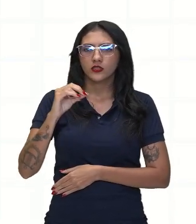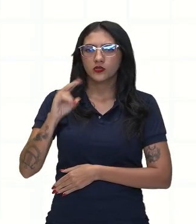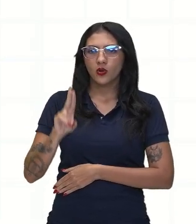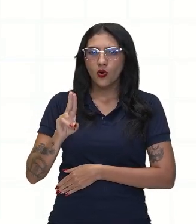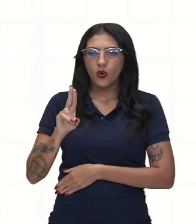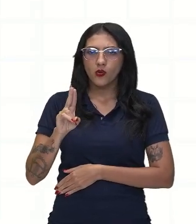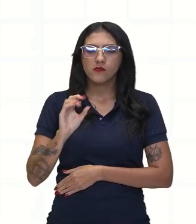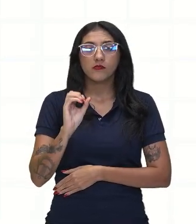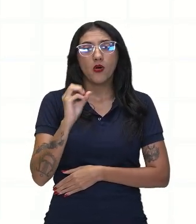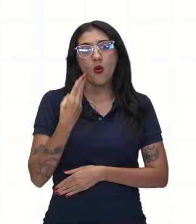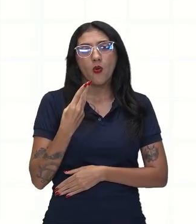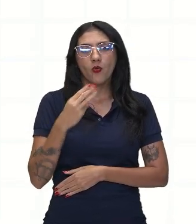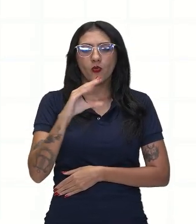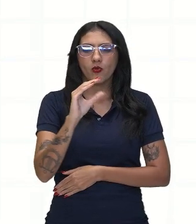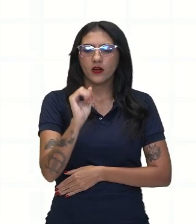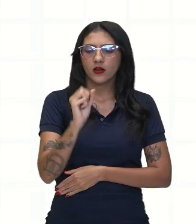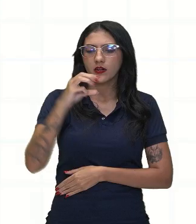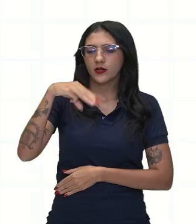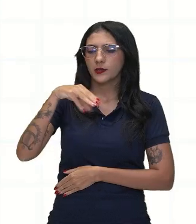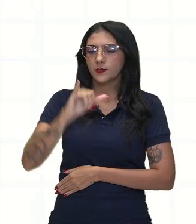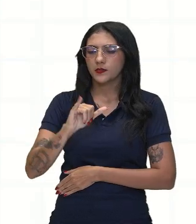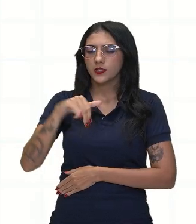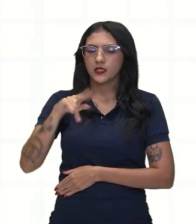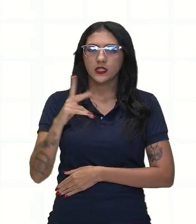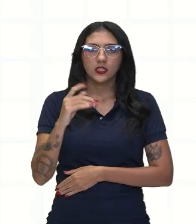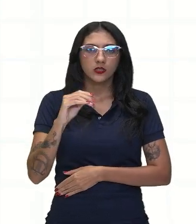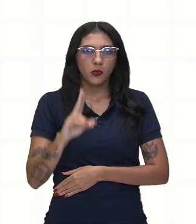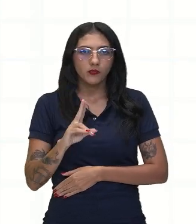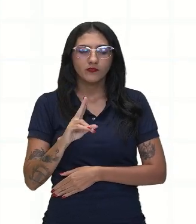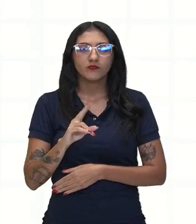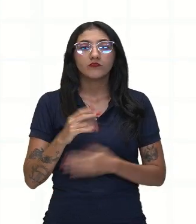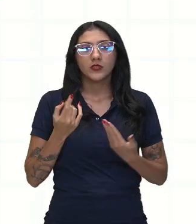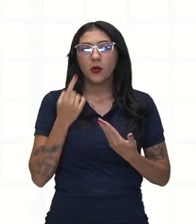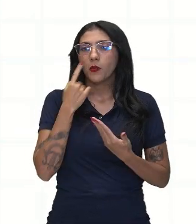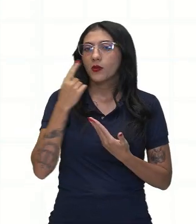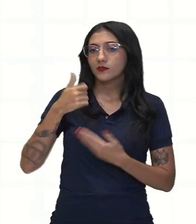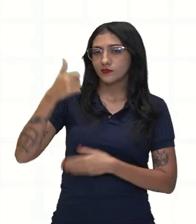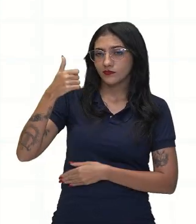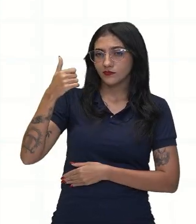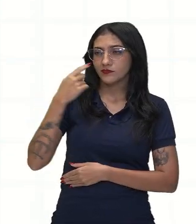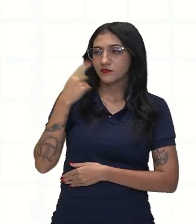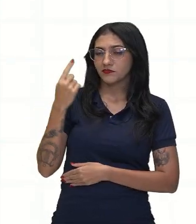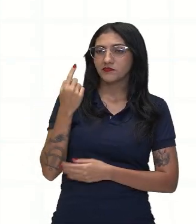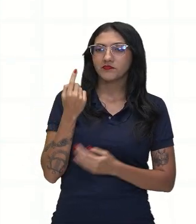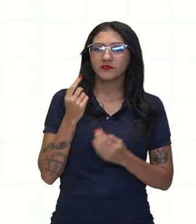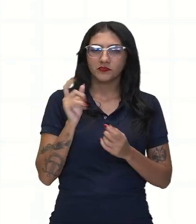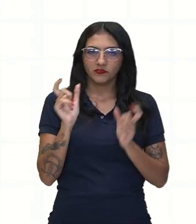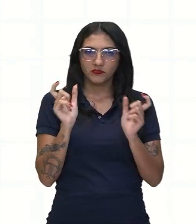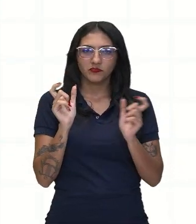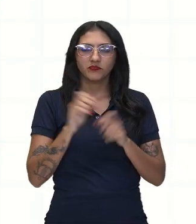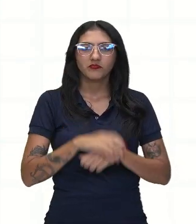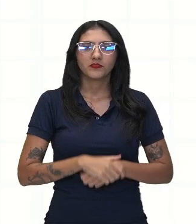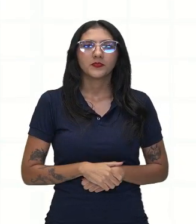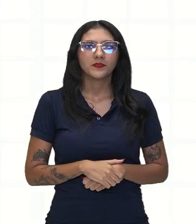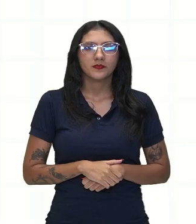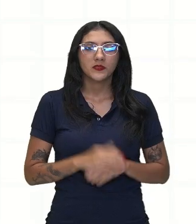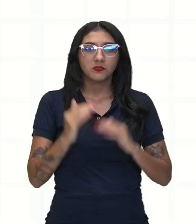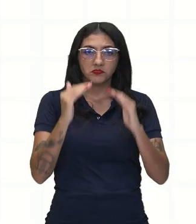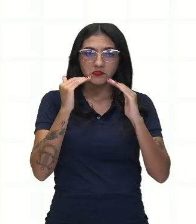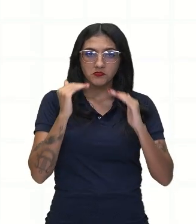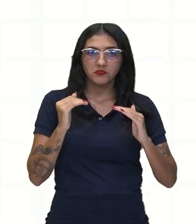ele caminhou por muito tempo. Então, andar e caminhar são palavras sinônimas. Usar e